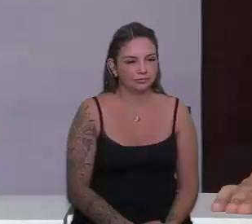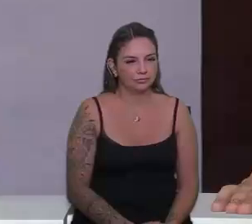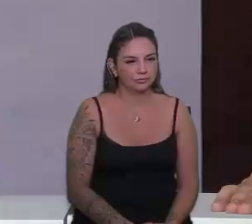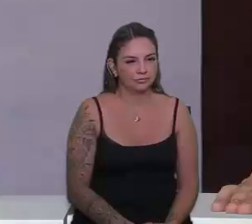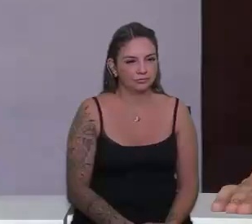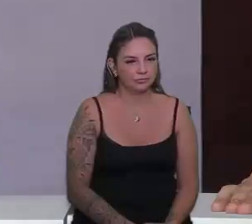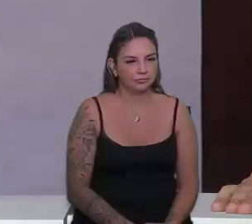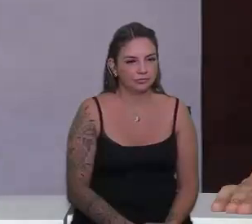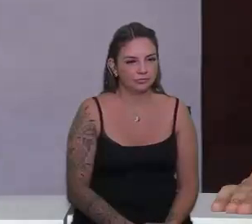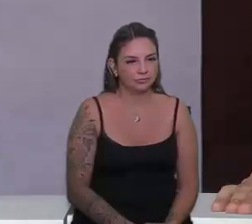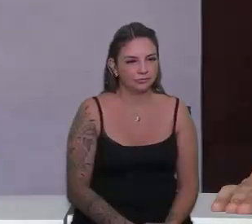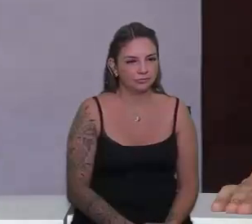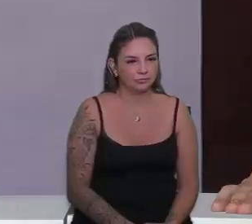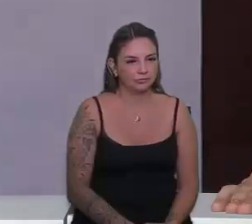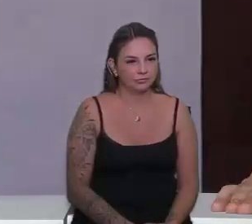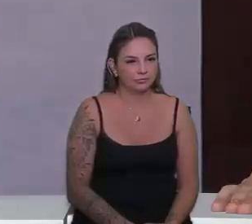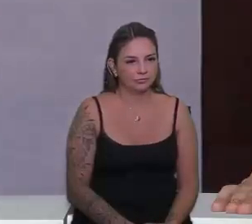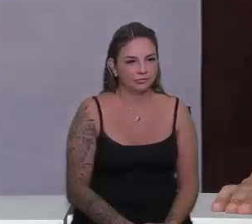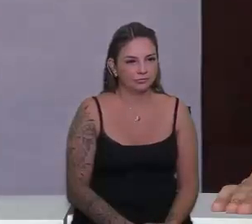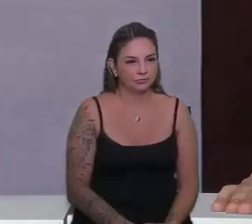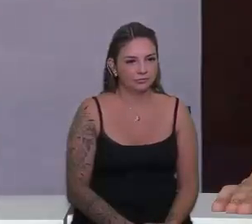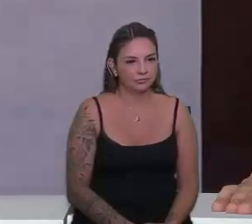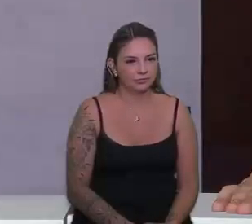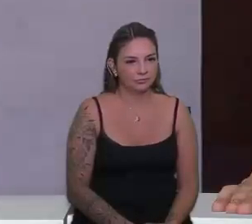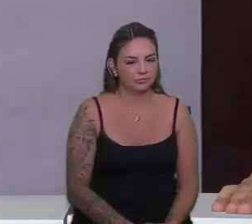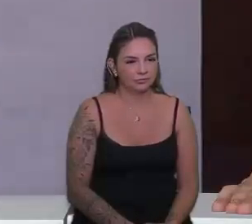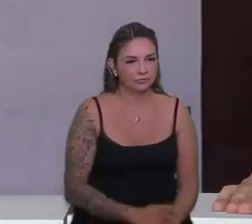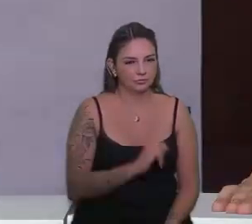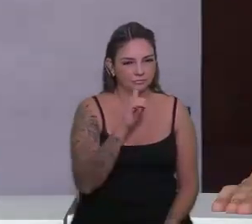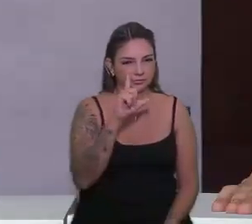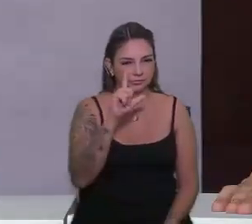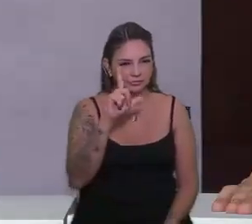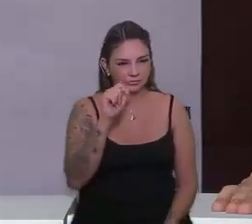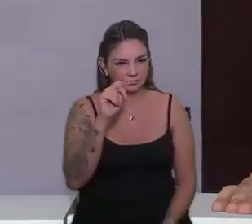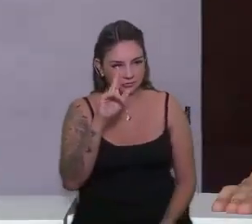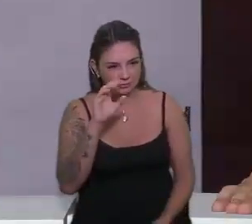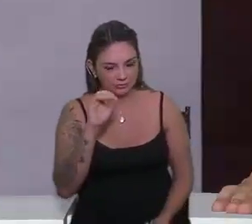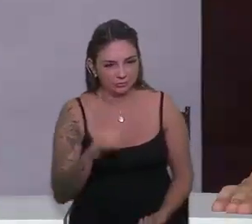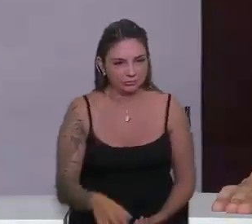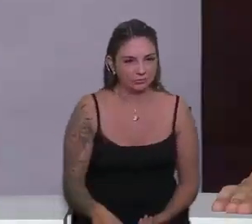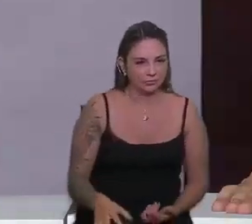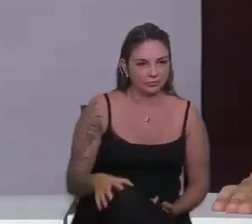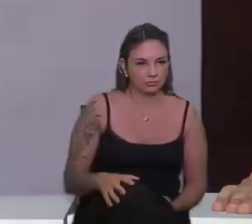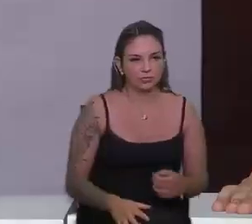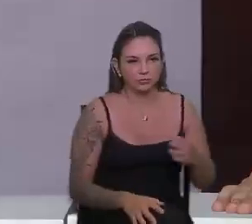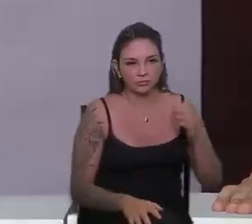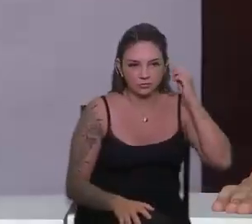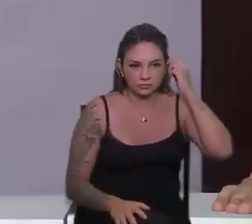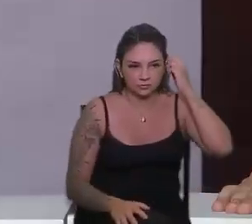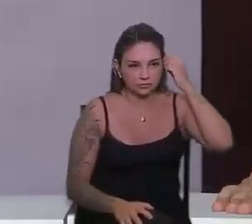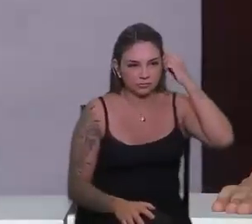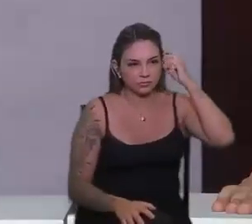Rainha, né, que eu quero ler um trechinho do conto Largo Teresa Amanhã.